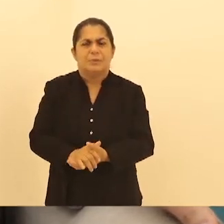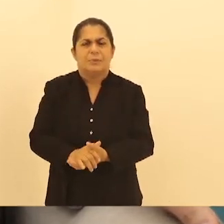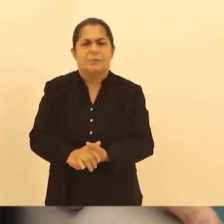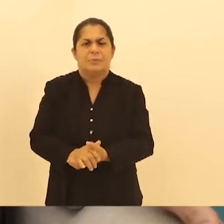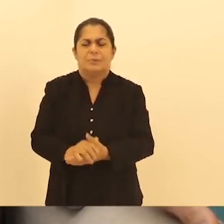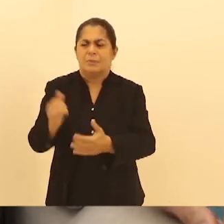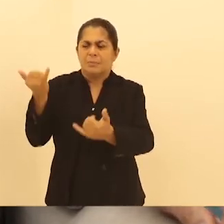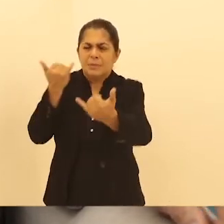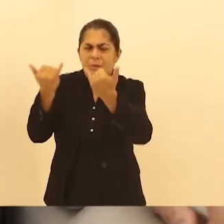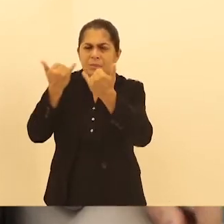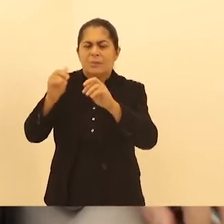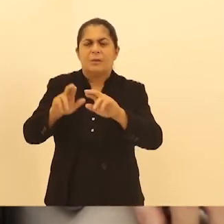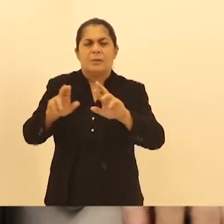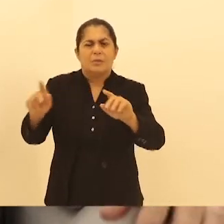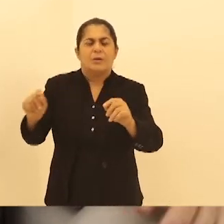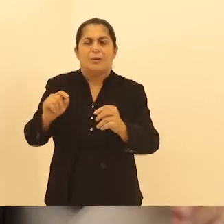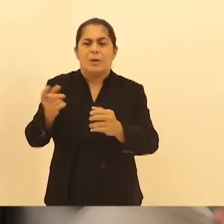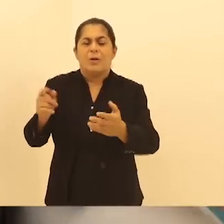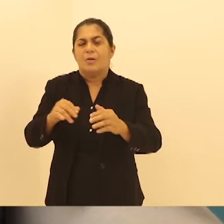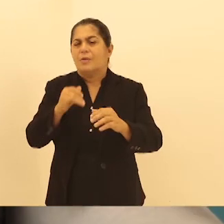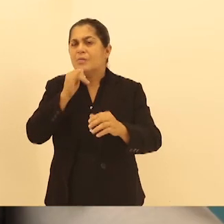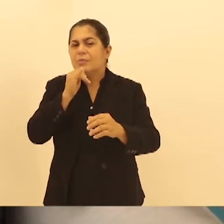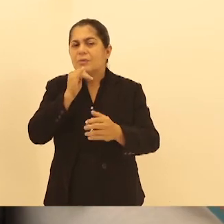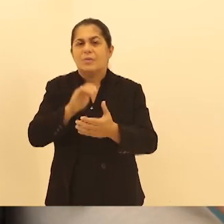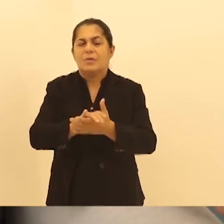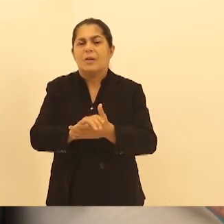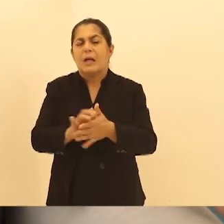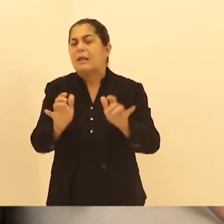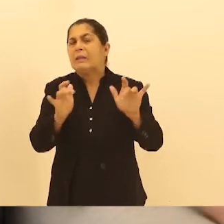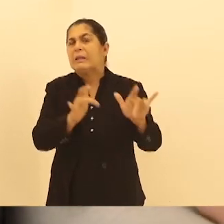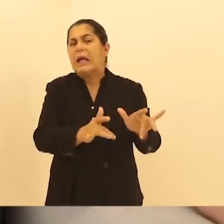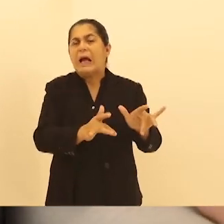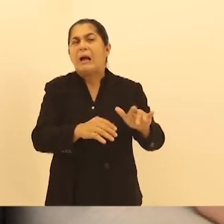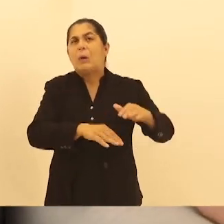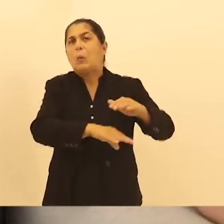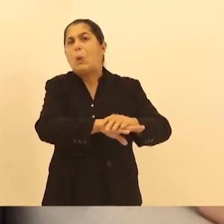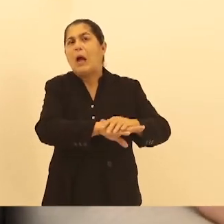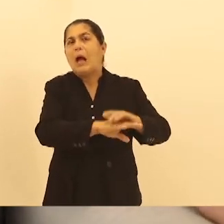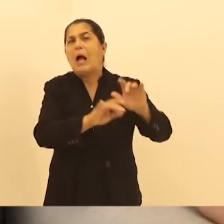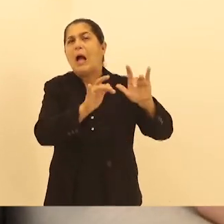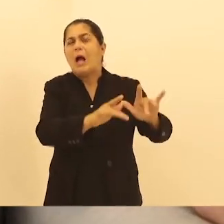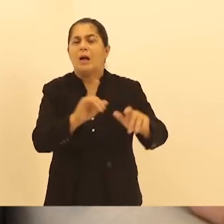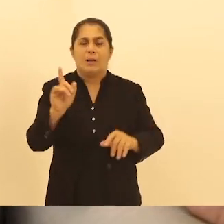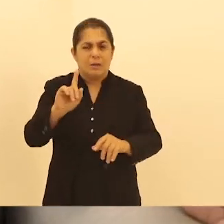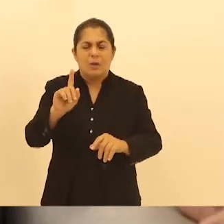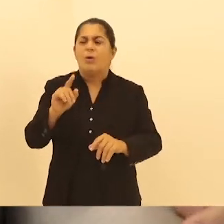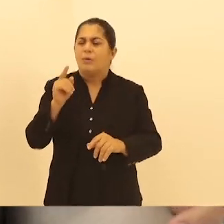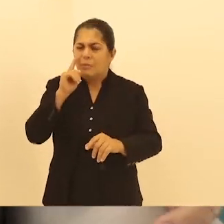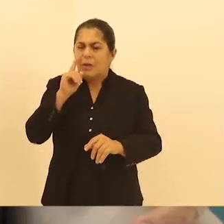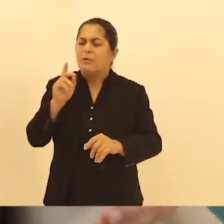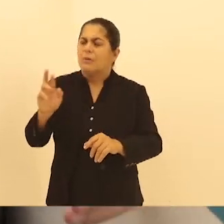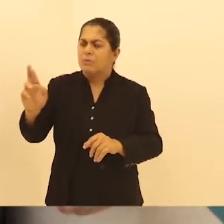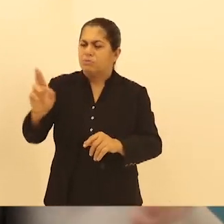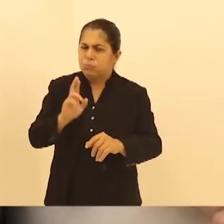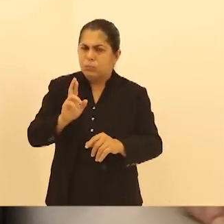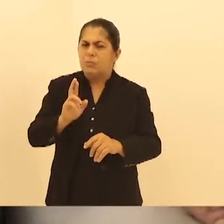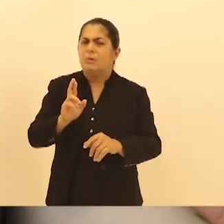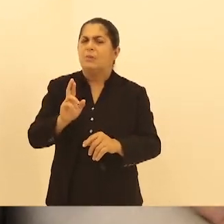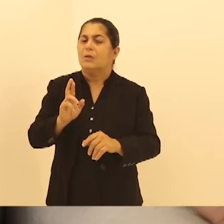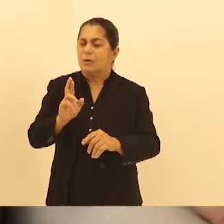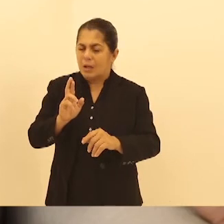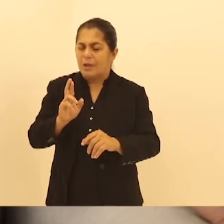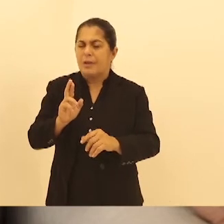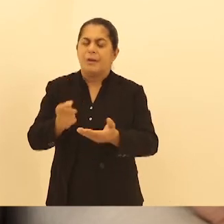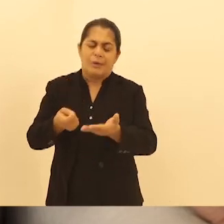manifestações para que essas manifestações fiquem presas na ouvidoria nós damos trânsito a